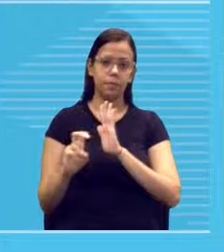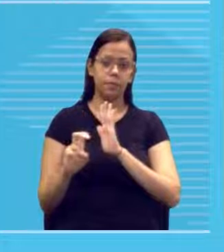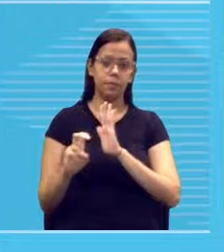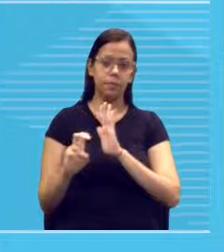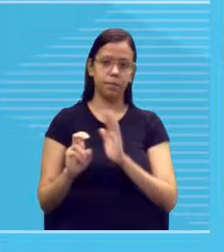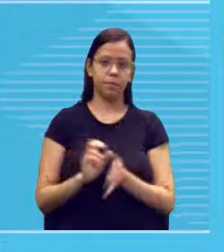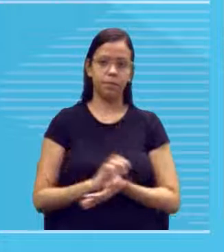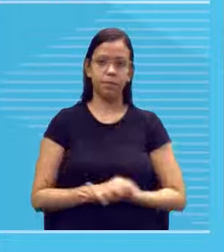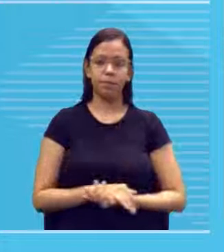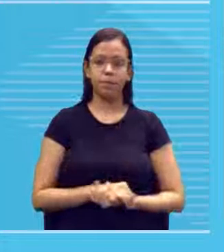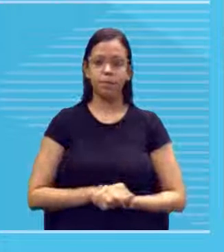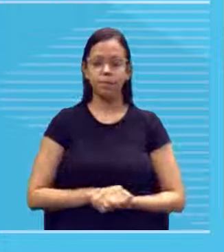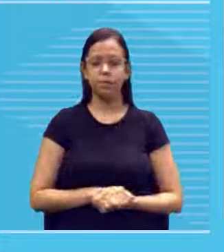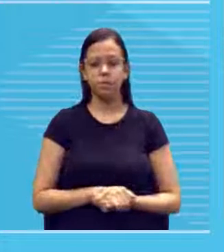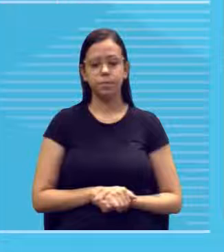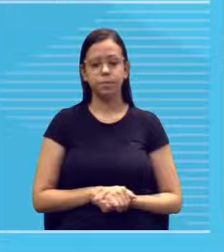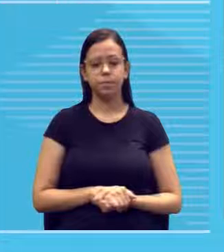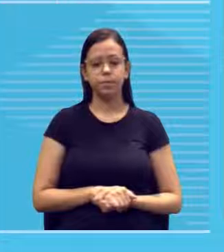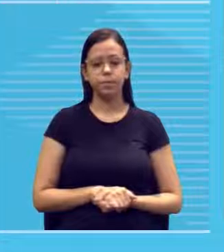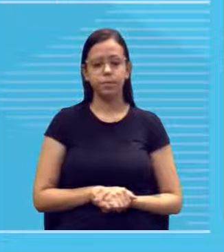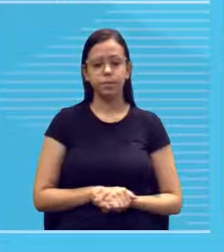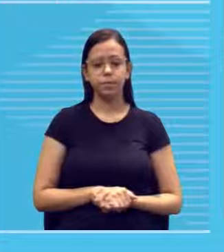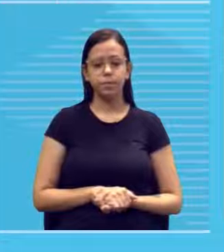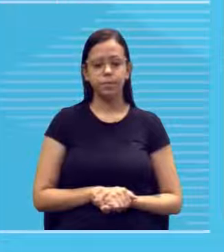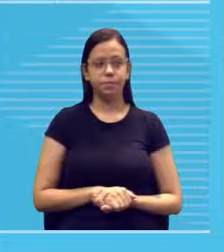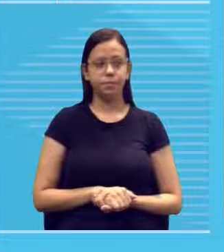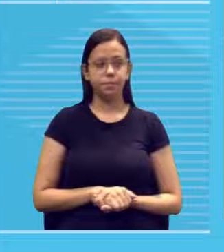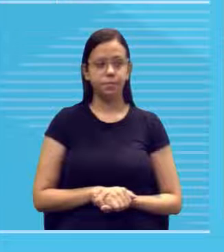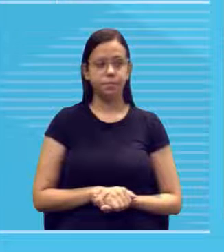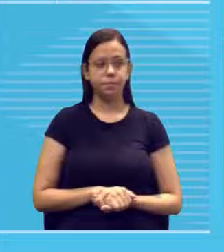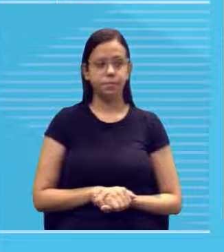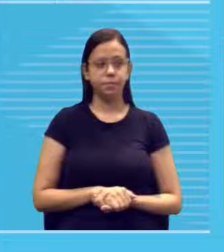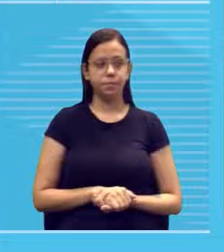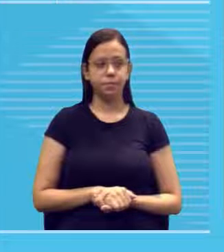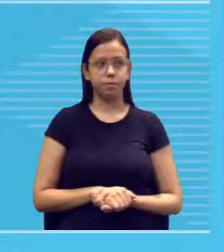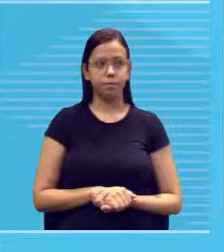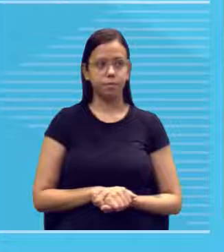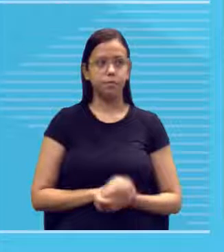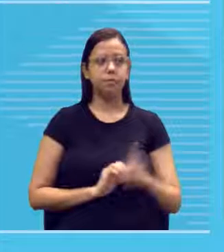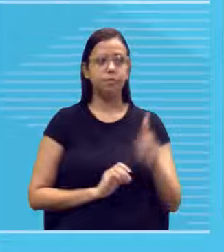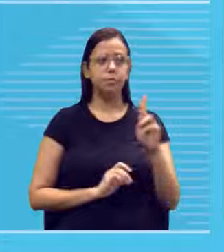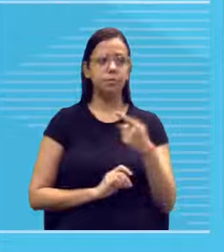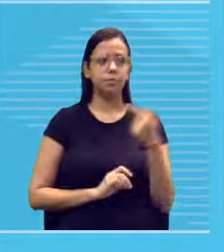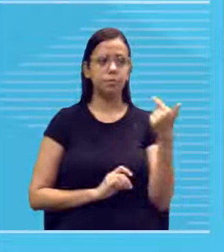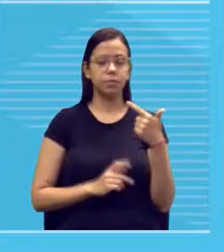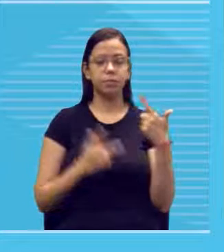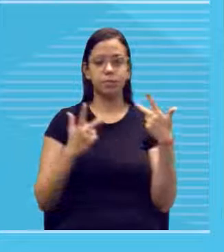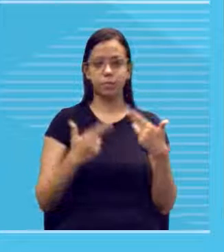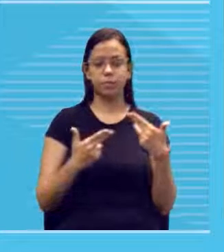259 - 25 dá quanto isso 144